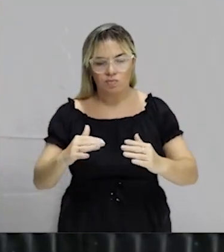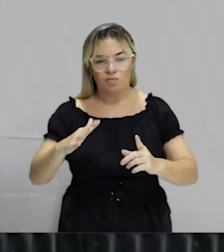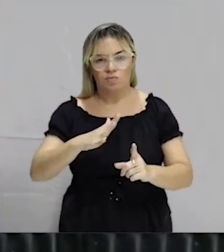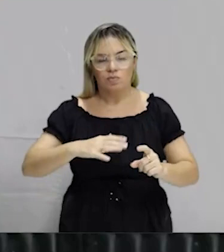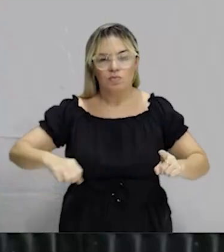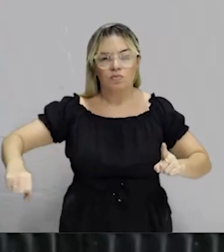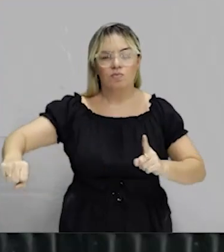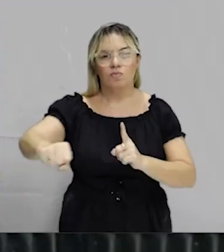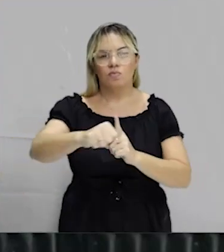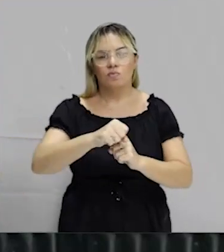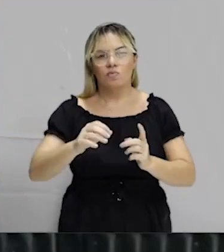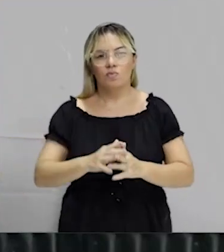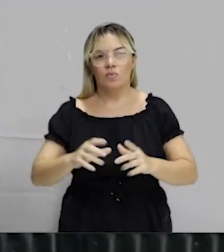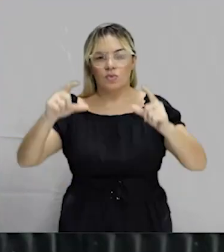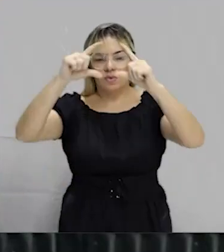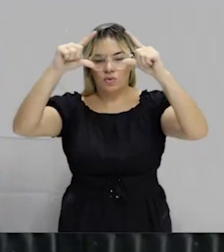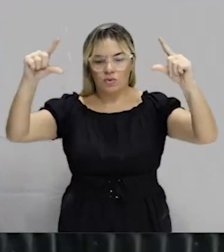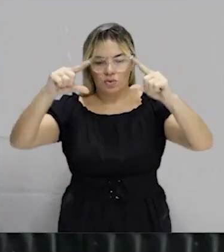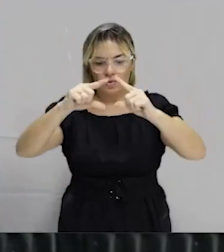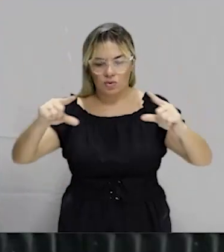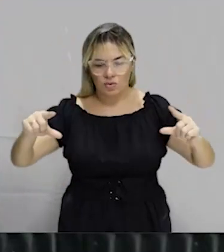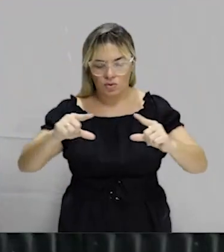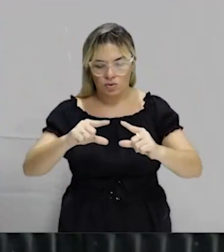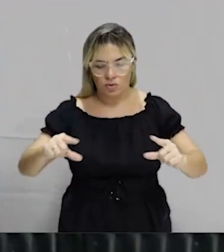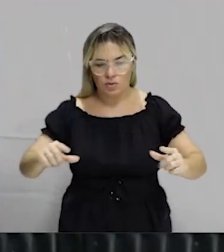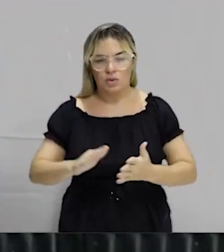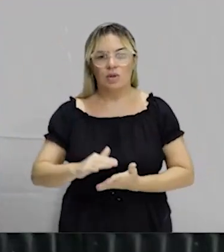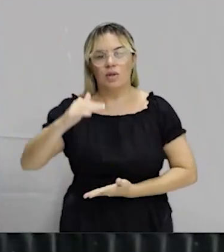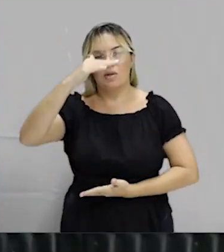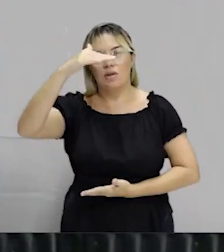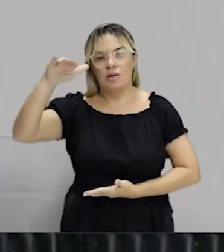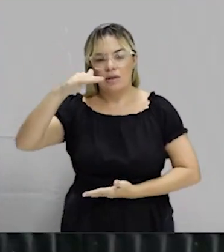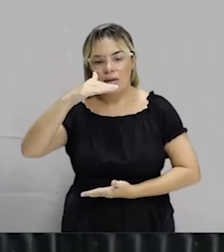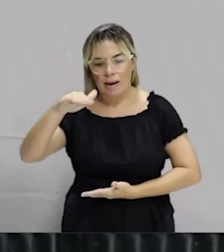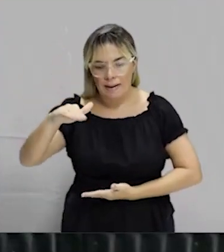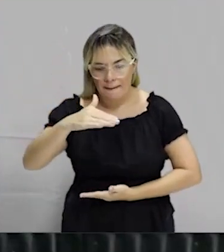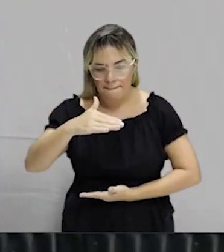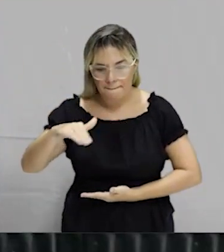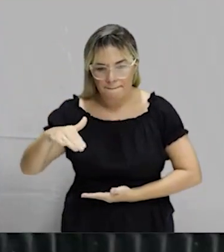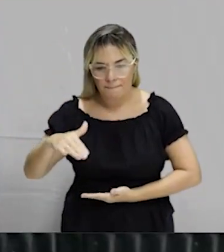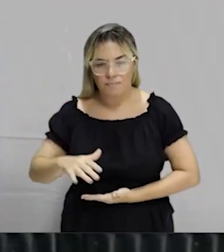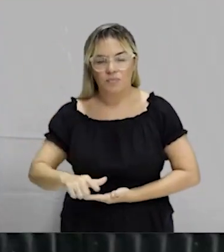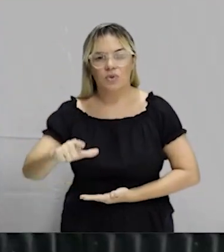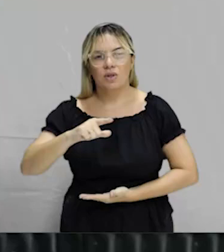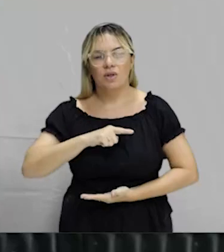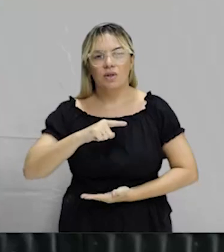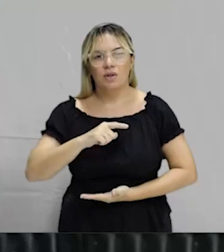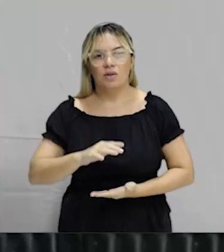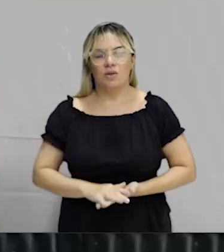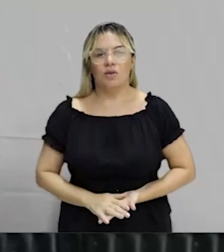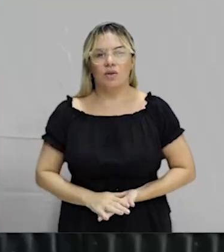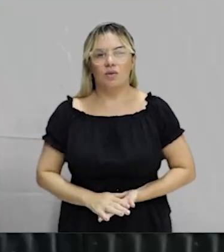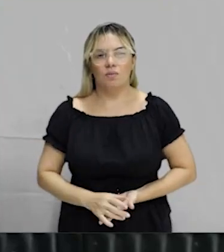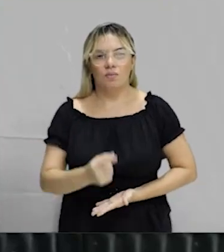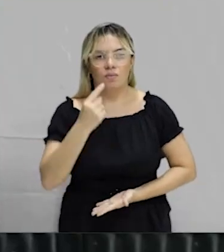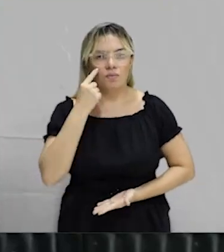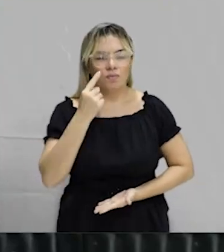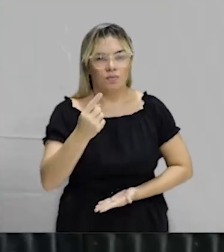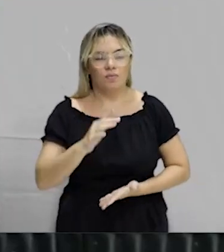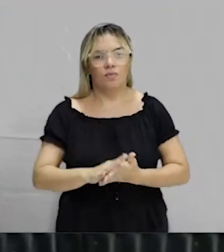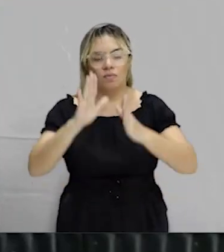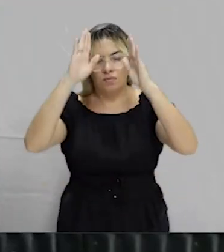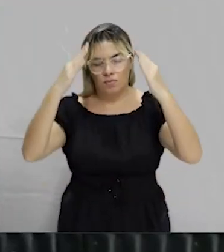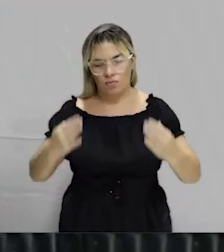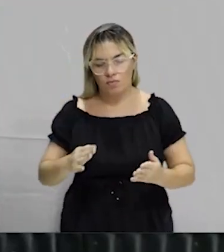mostrar as classes sociais que ocupavam essa pirâmide. Então, na pirâmide social